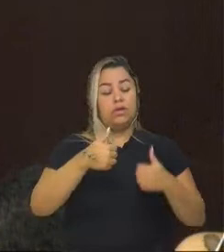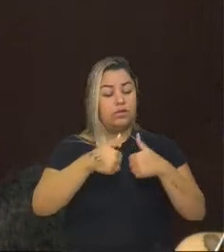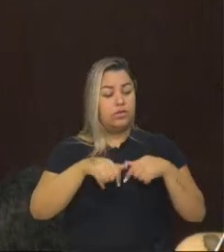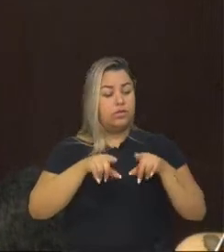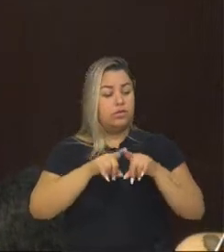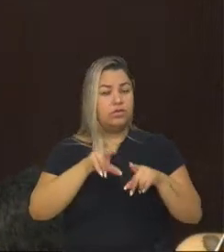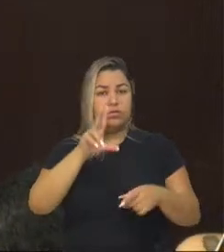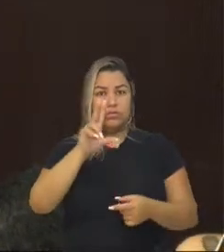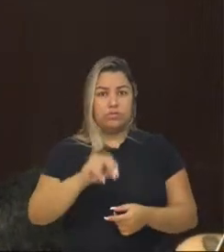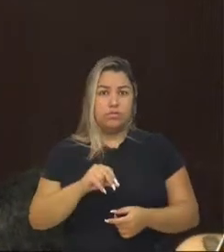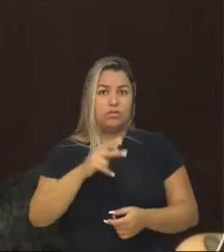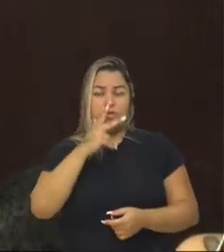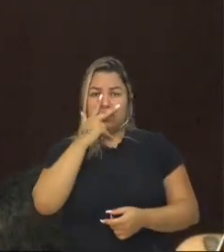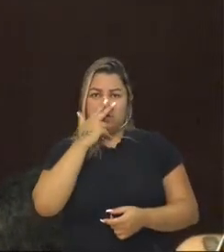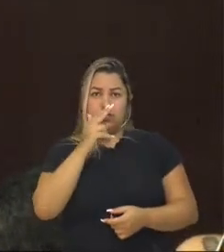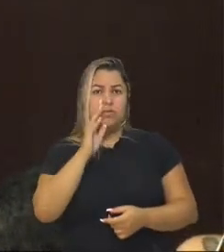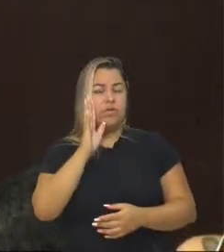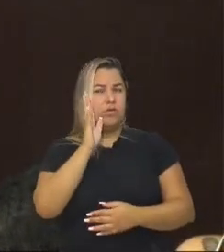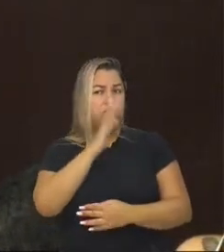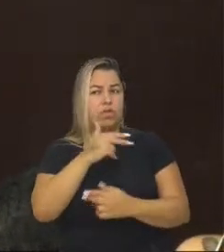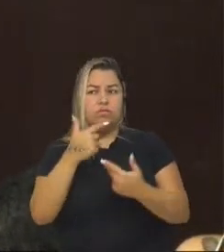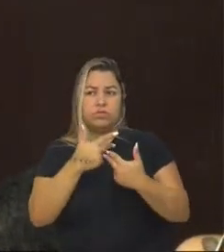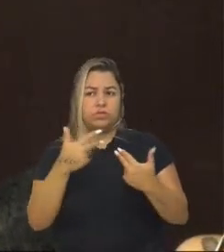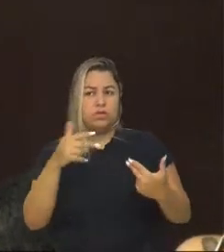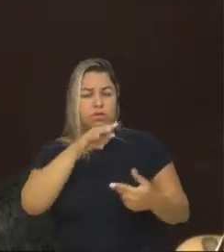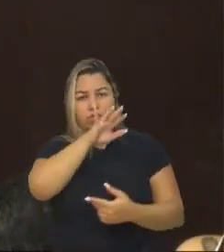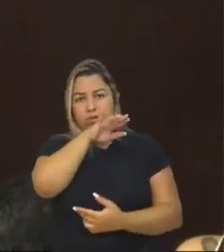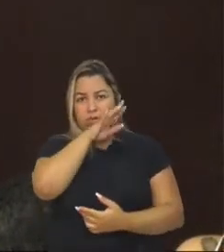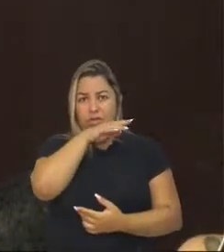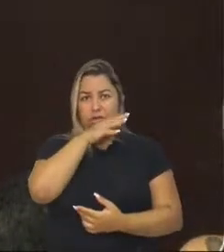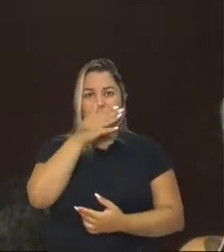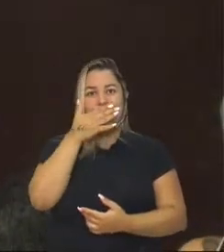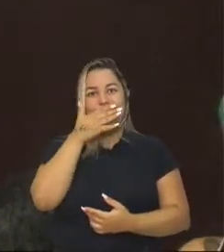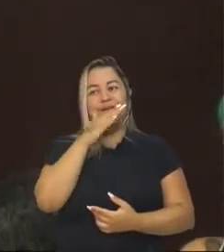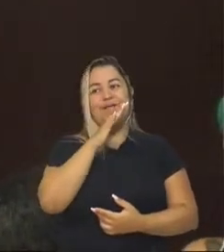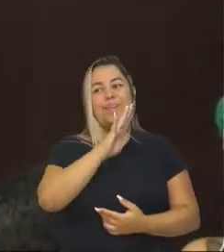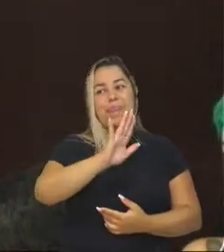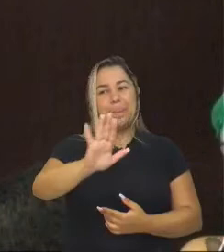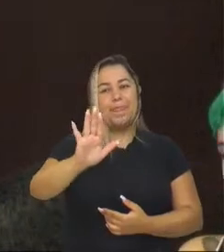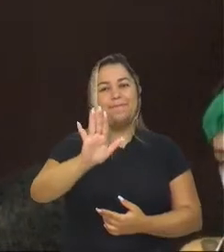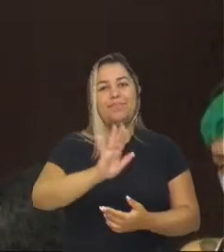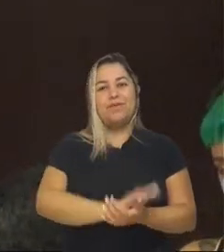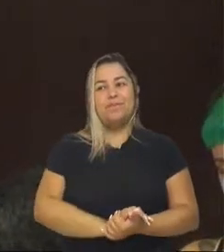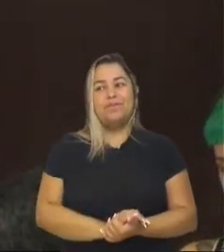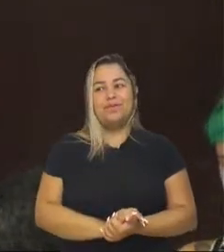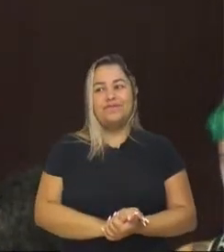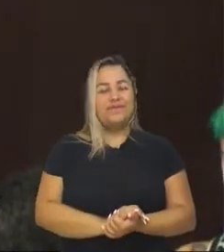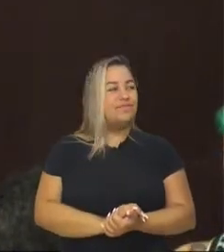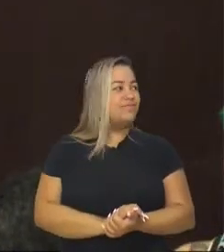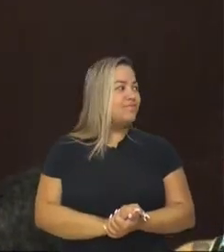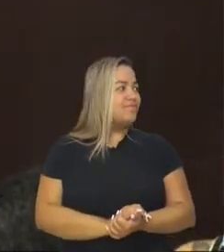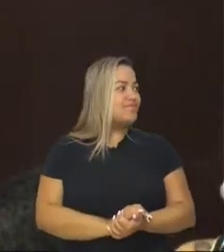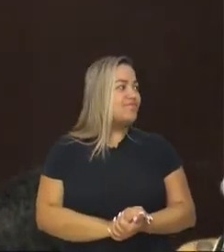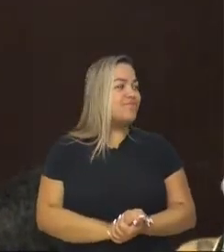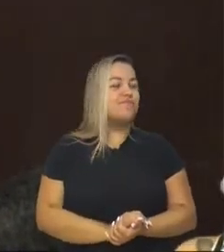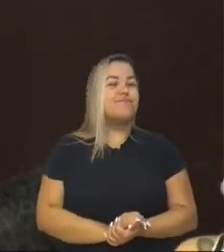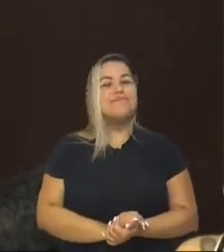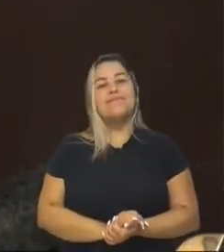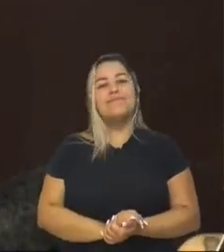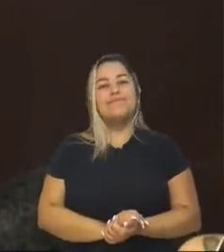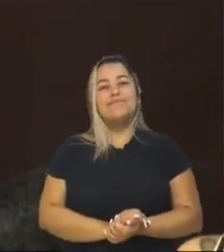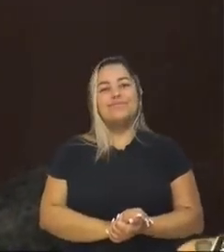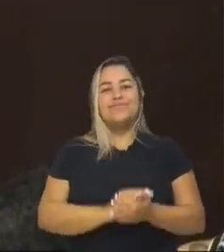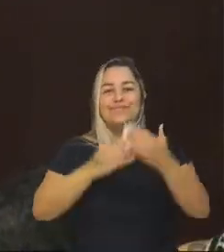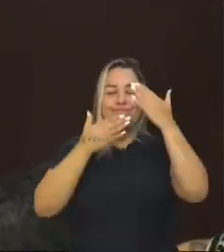eu não acho que era uma maldição. Eu acho que era uma profecia. Espero que seja.